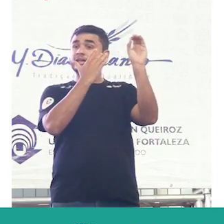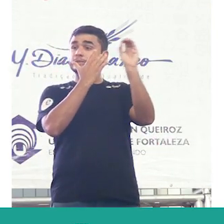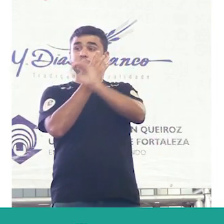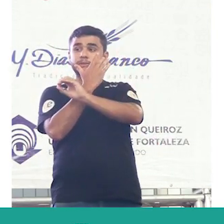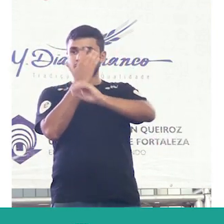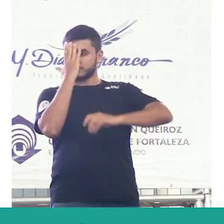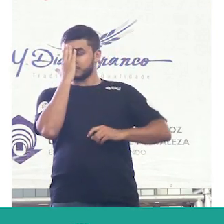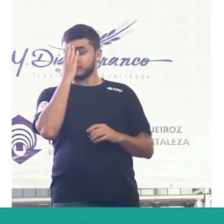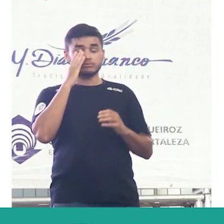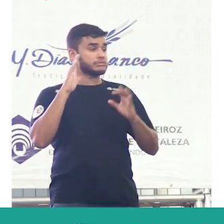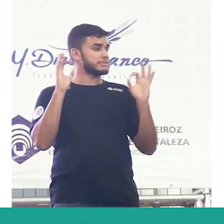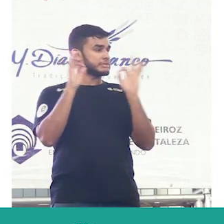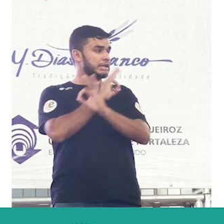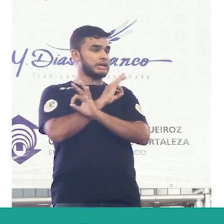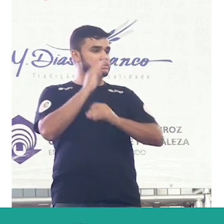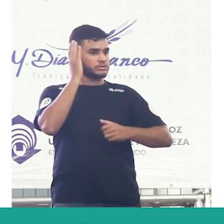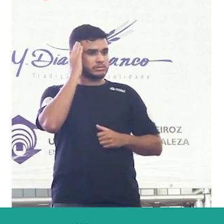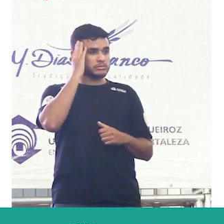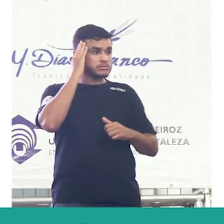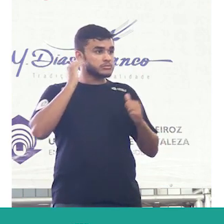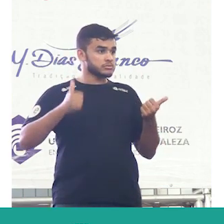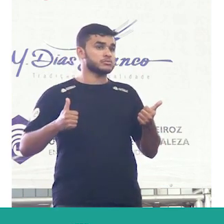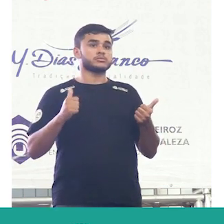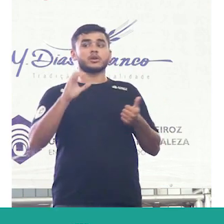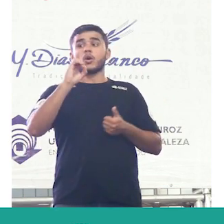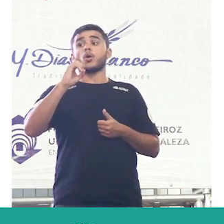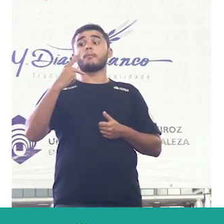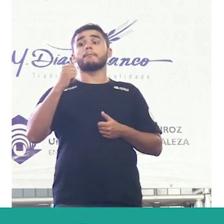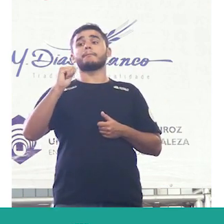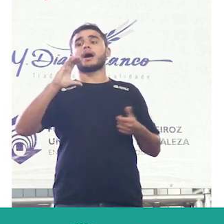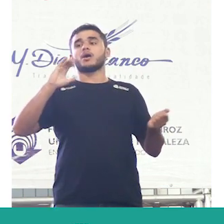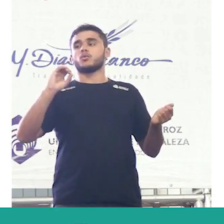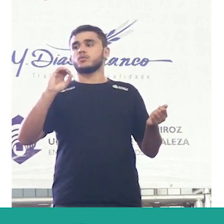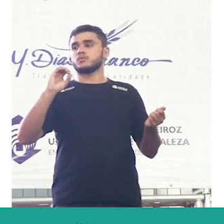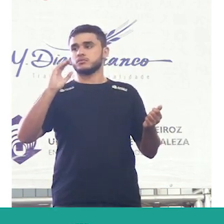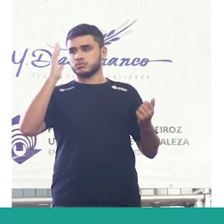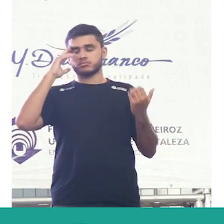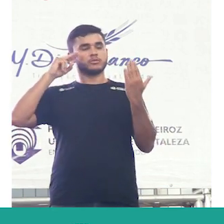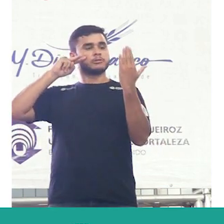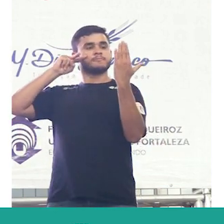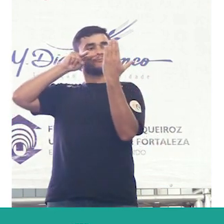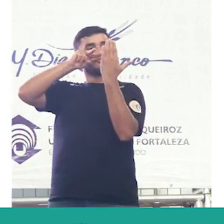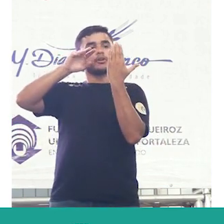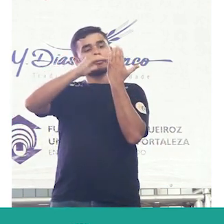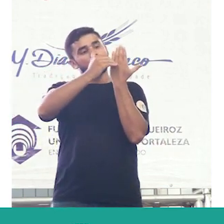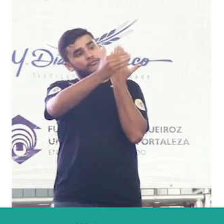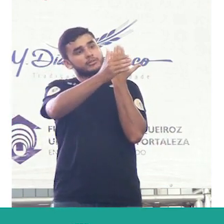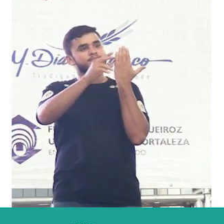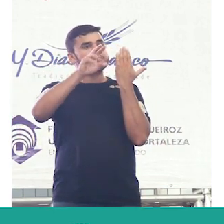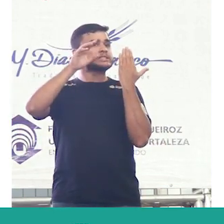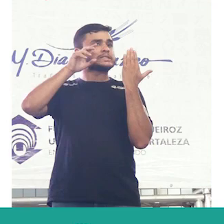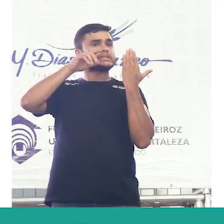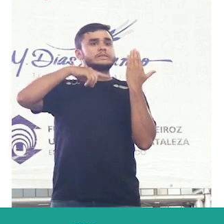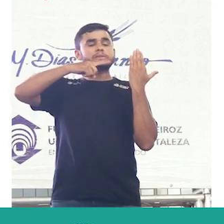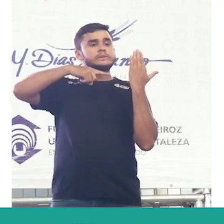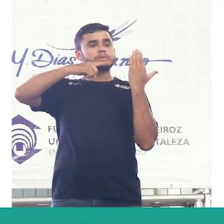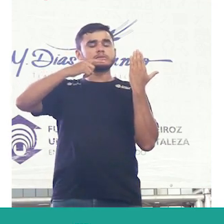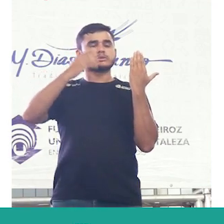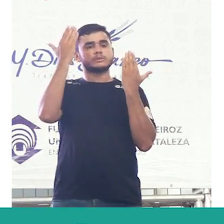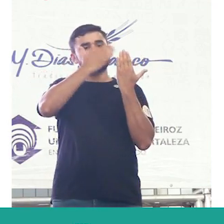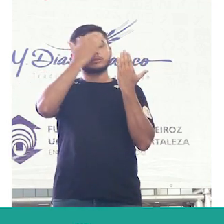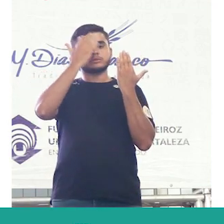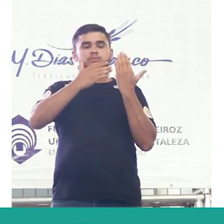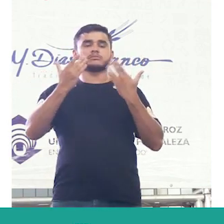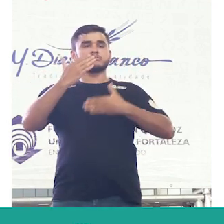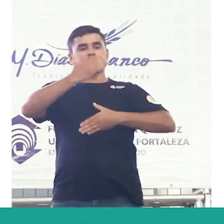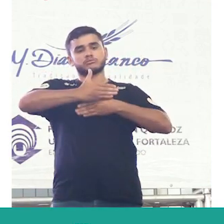Não atravessa. Foi claro? Meio opaco é aquele que não atravessa. Ou seja, é o